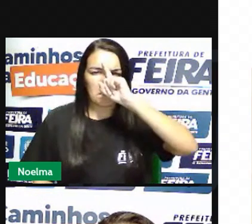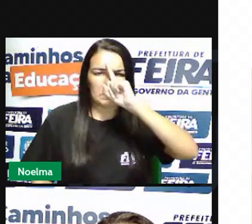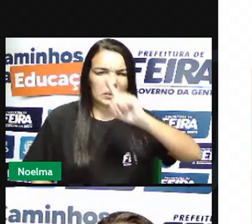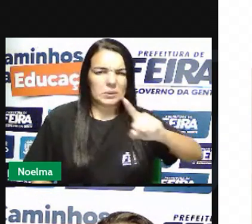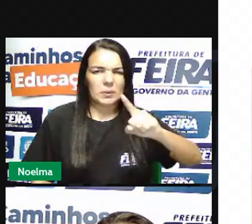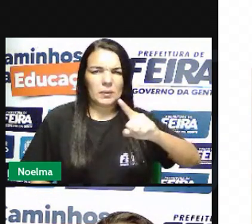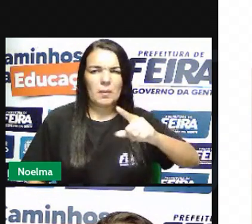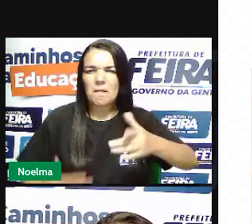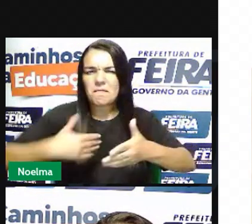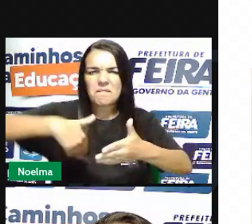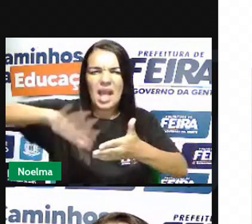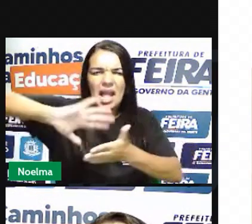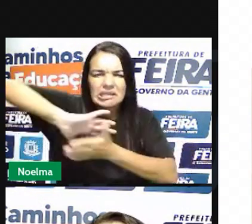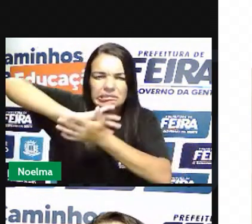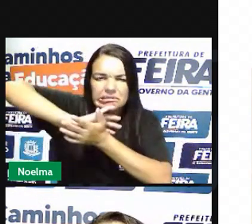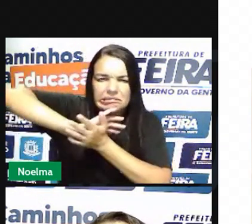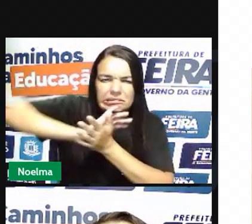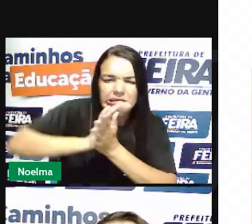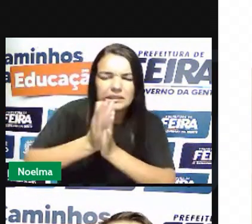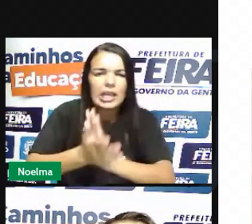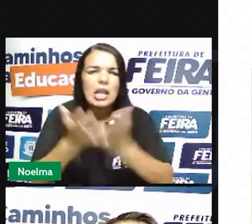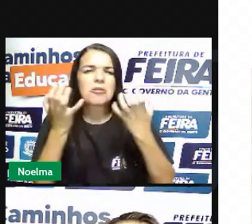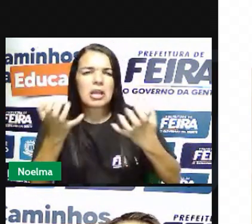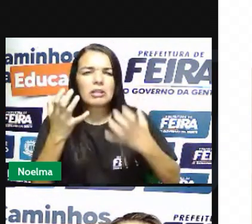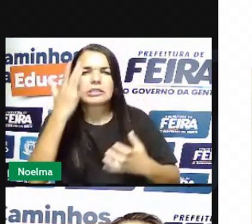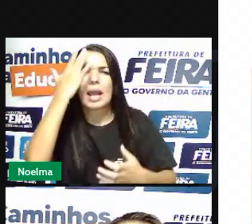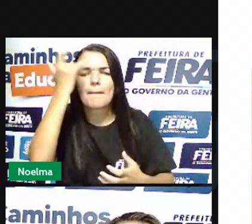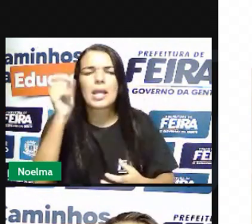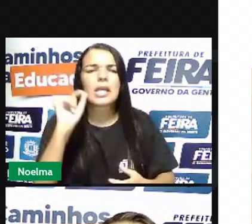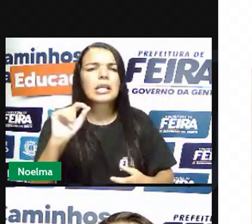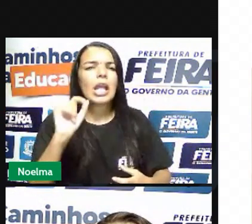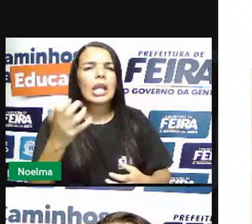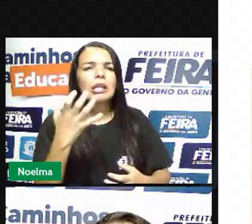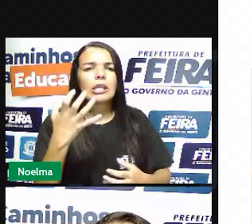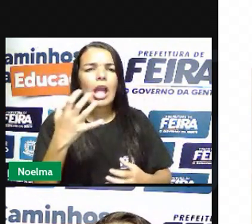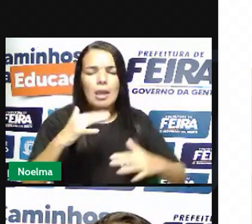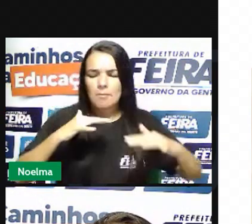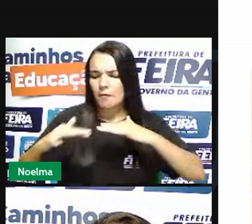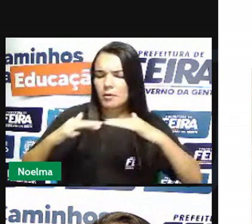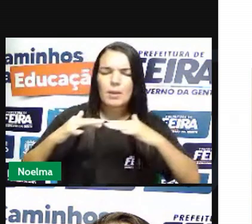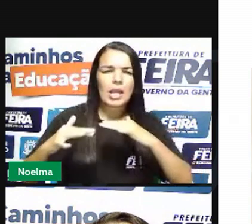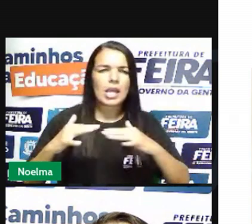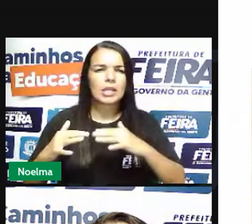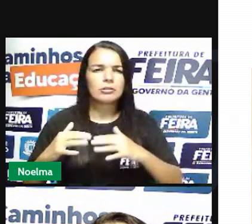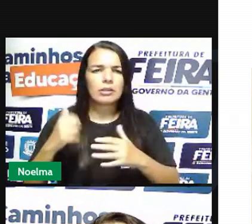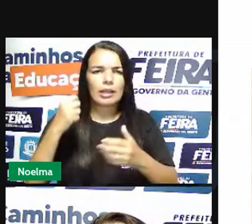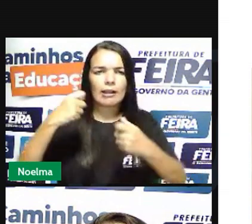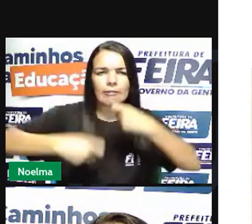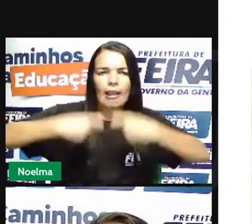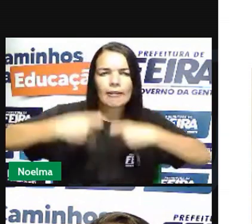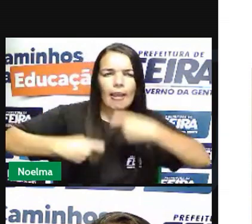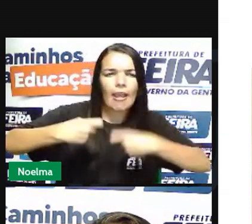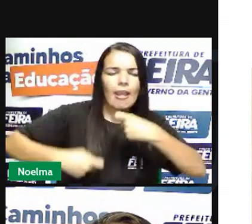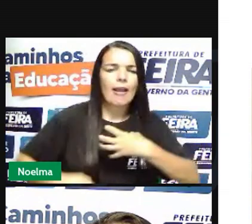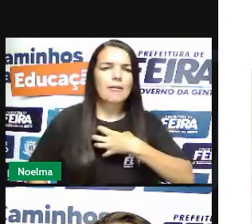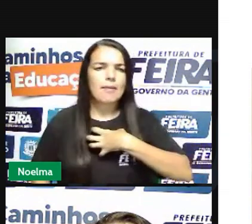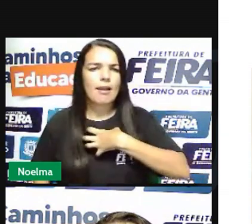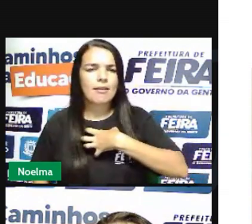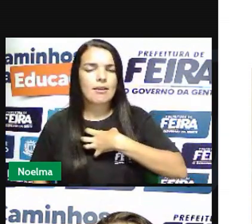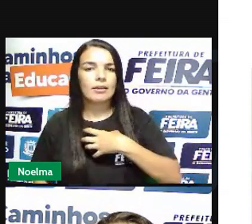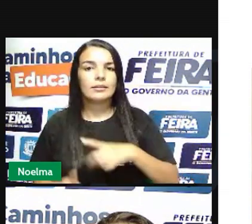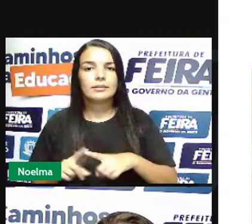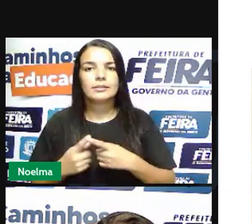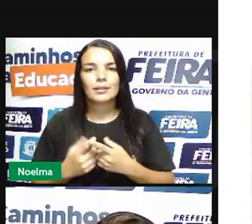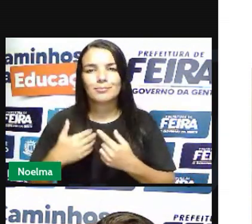foram investigar ali para poder tentar descobrir quem é que estava envolvido nessa revolta.